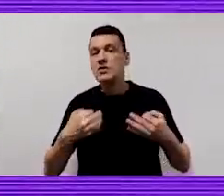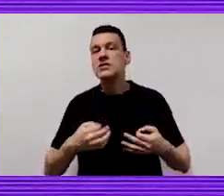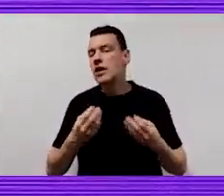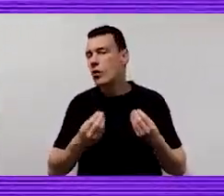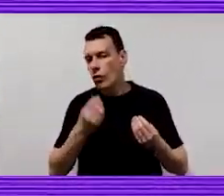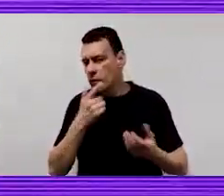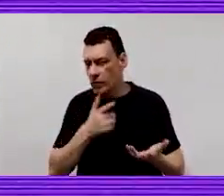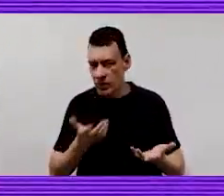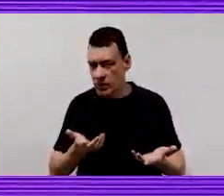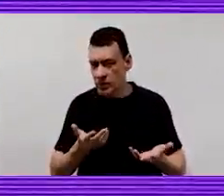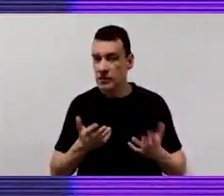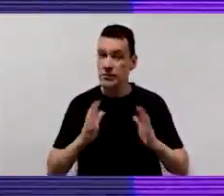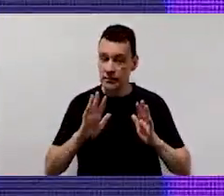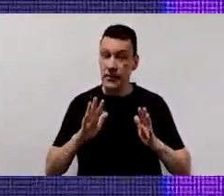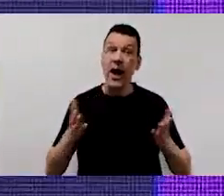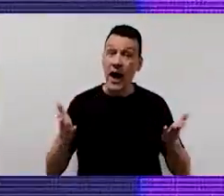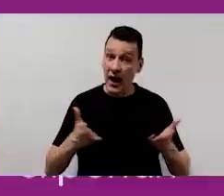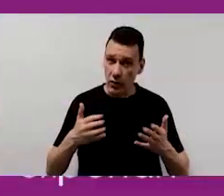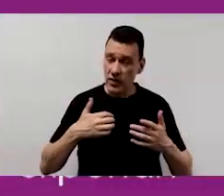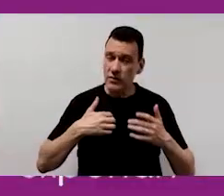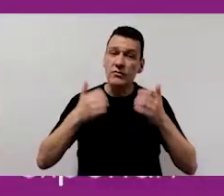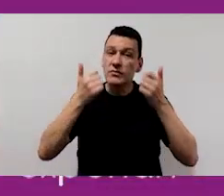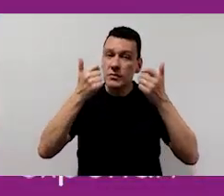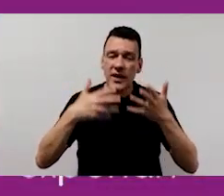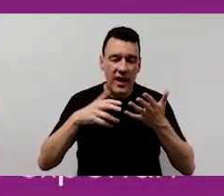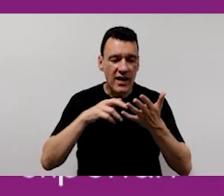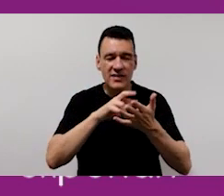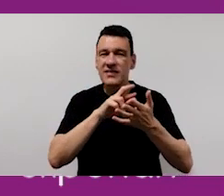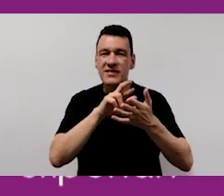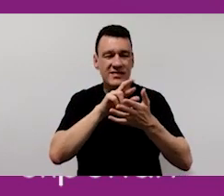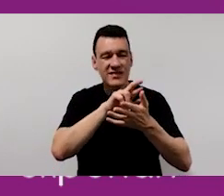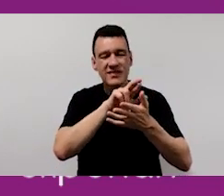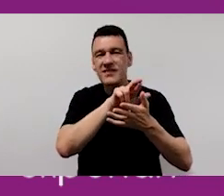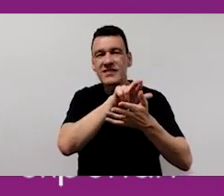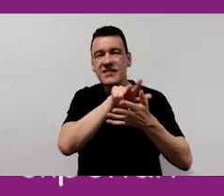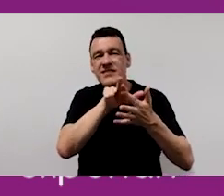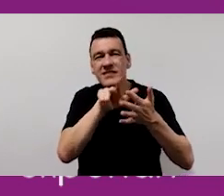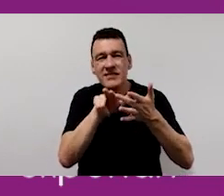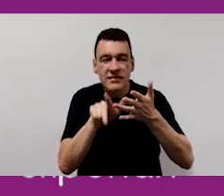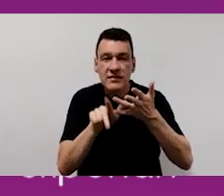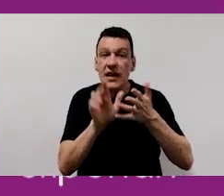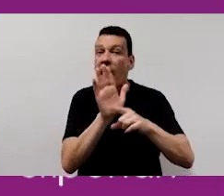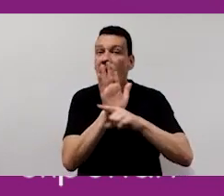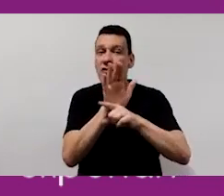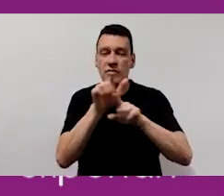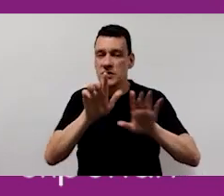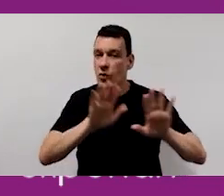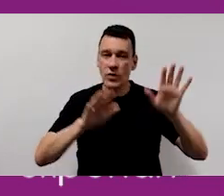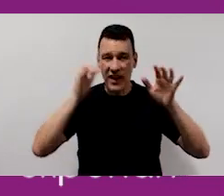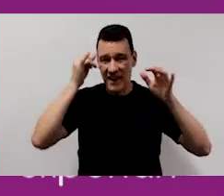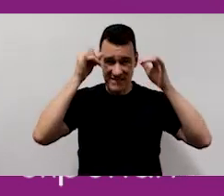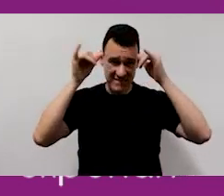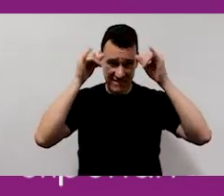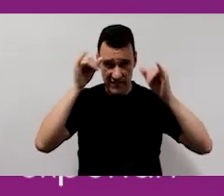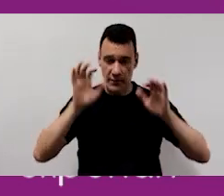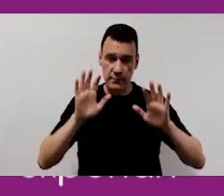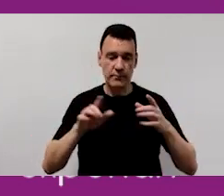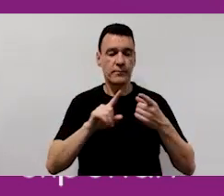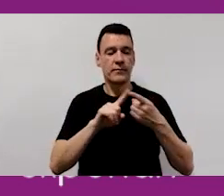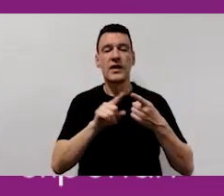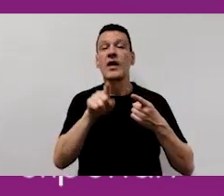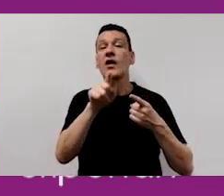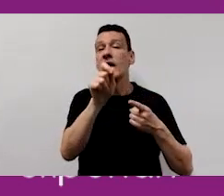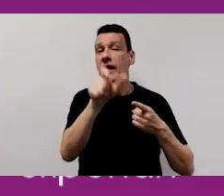Aqui eu vou trazer algumas abordagens mais comuns para autenticação e prevenção à fraude. Quem você é? Uma